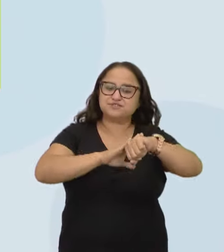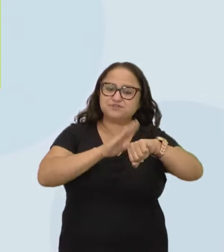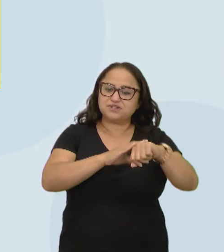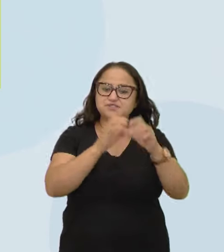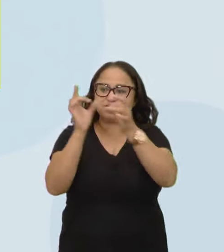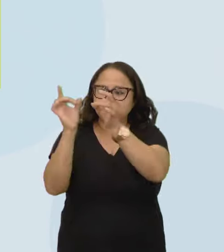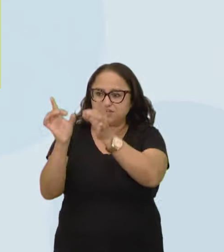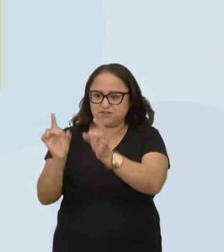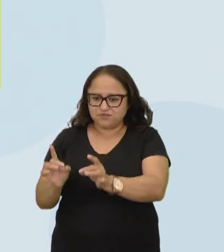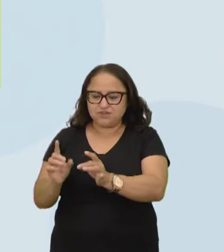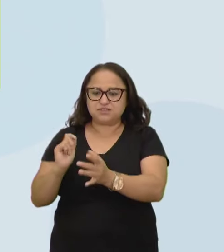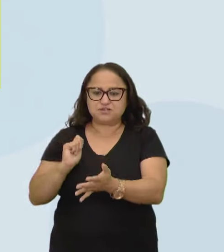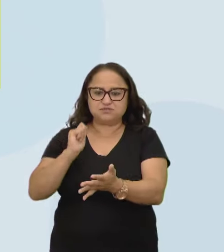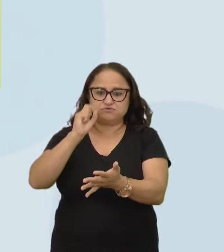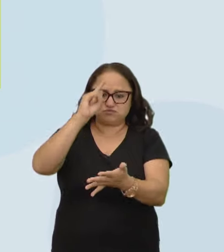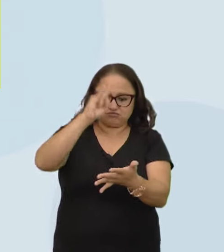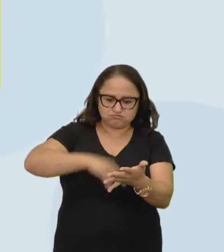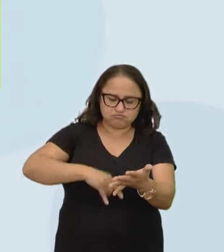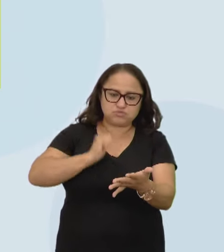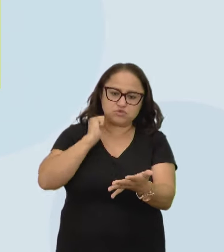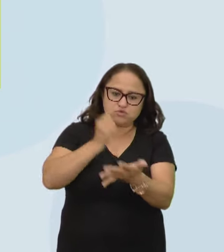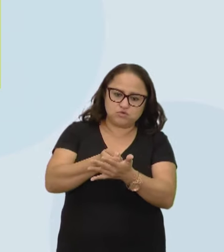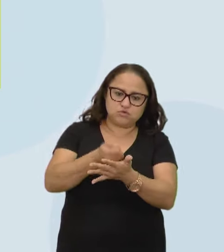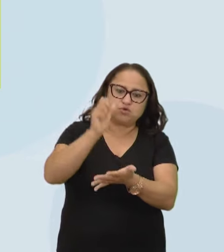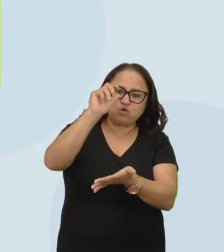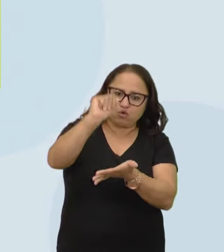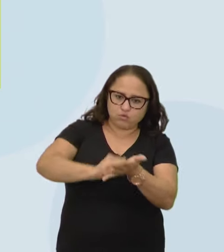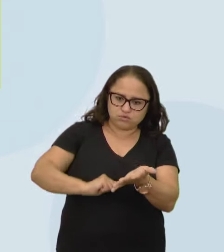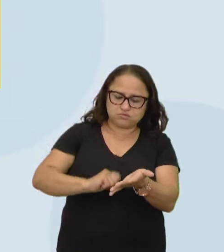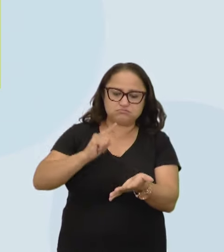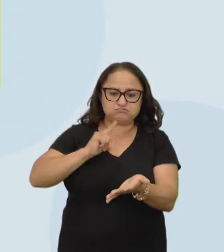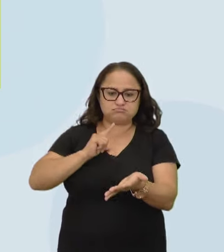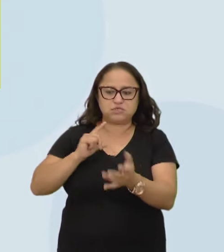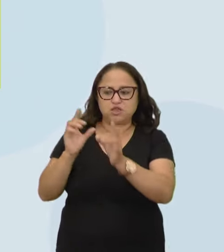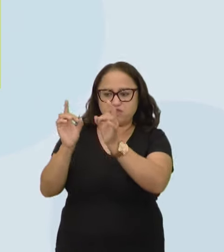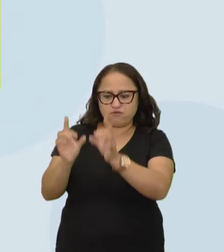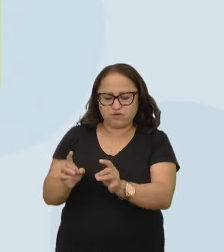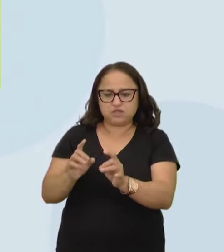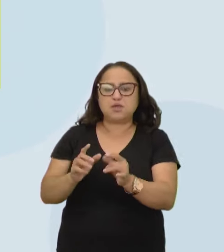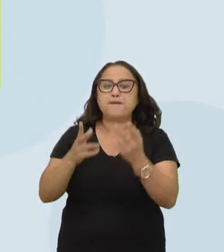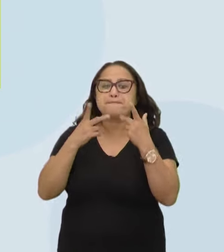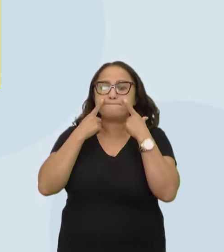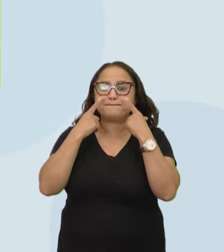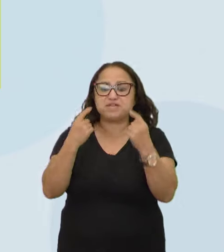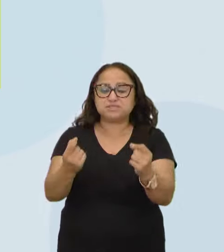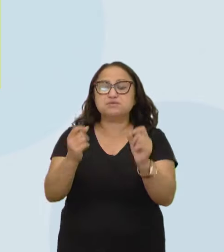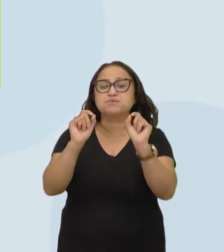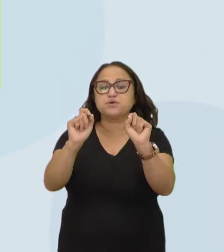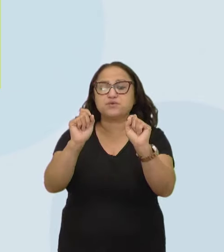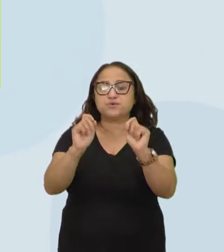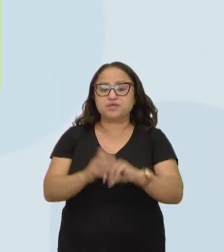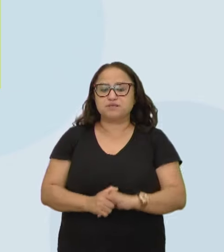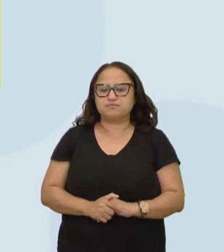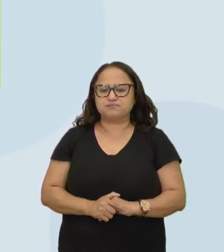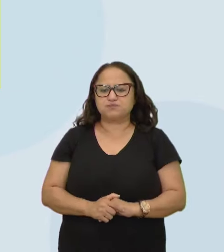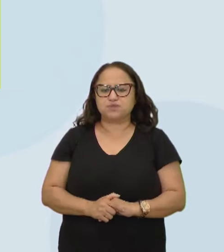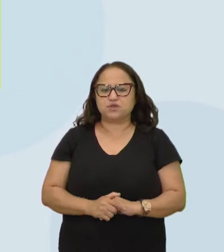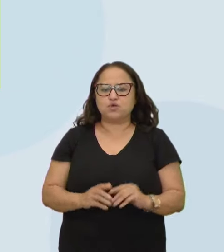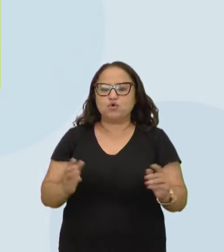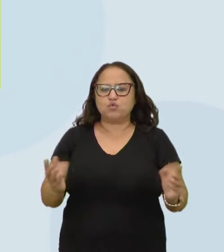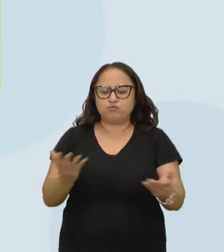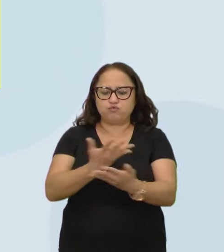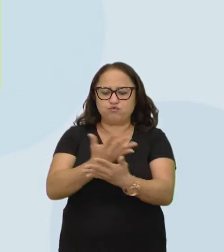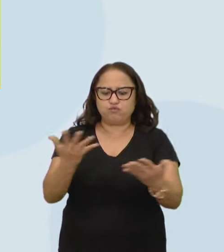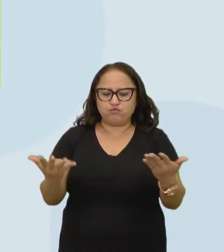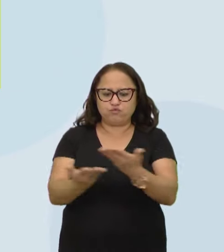vendem, contratam e utilizam os fatores de produção. Então, a gente consegue perceber que o fluxo de bens e serviços